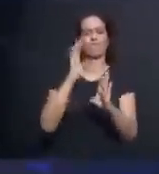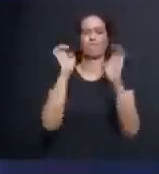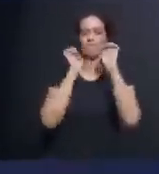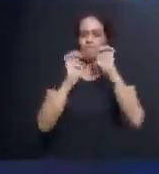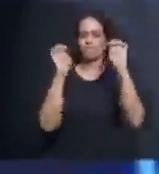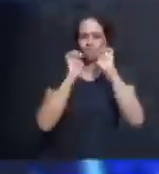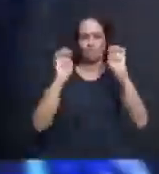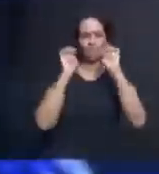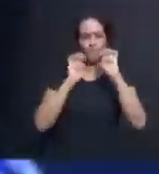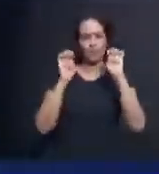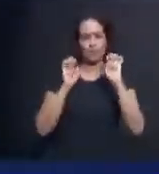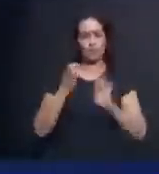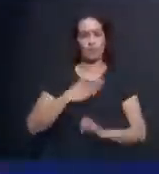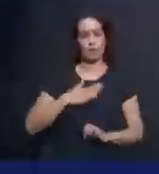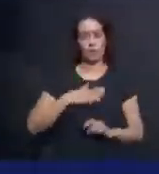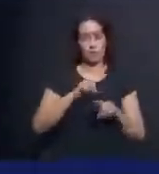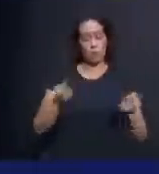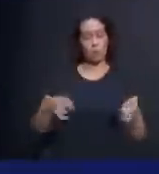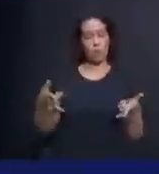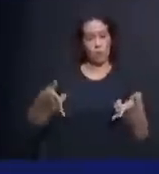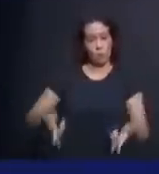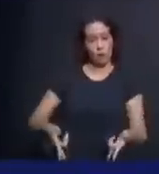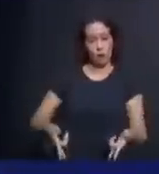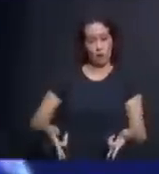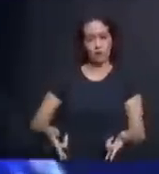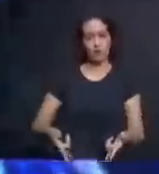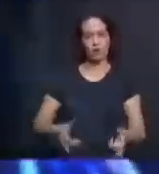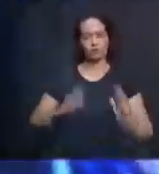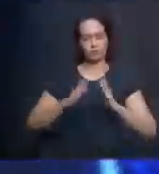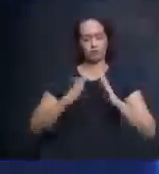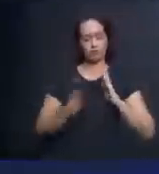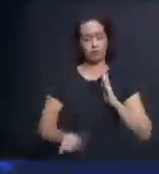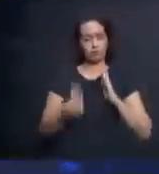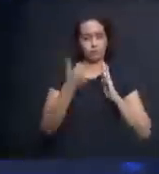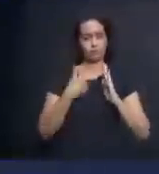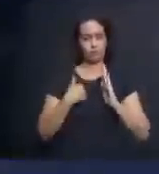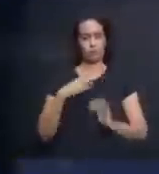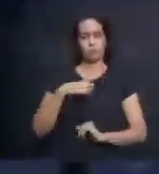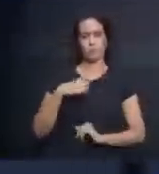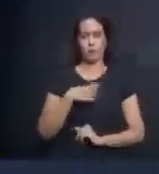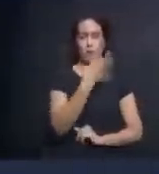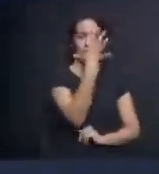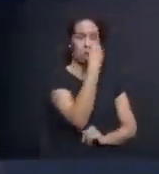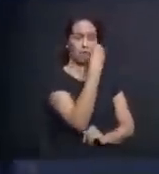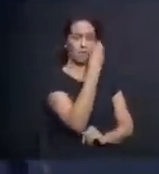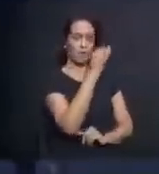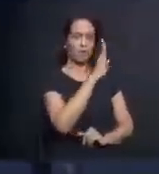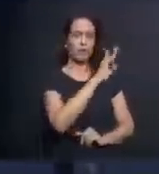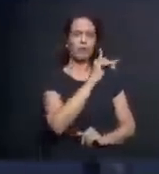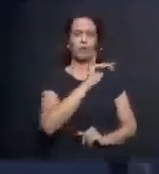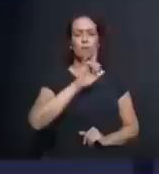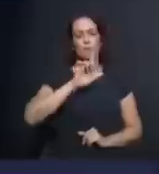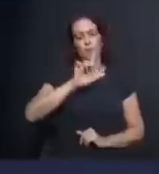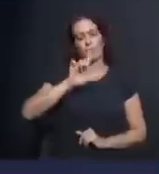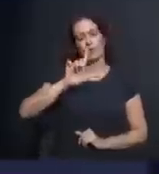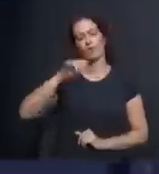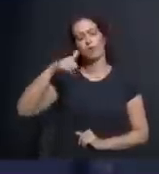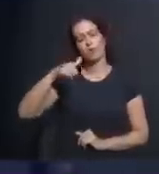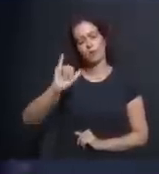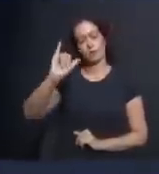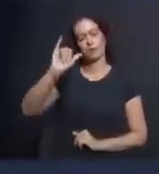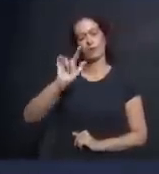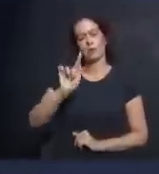não adianta. No meu quarto, se chegar lá na minha casa, no meu quarto de oração tem uma foto do Billy Graham. Por quê? Porque Billy Graham não é